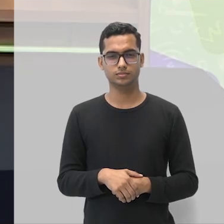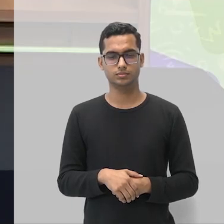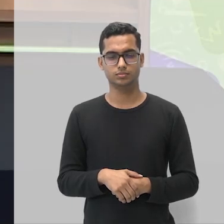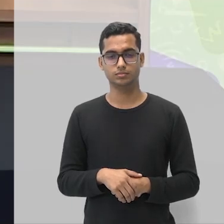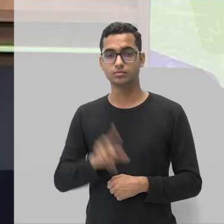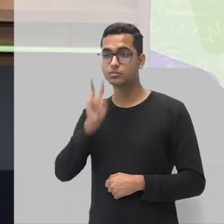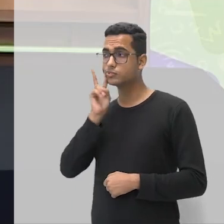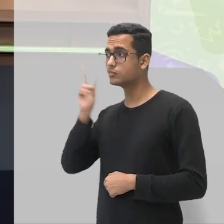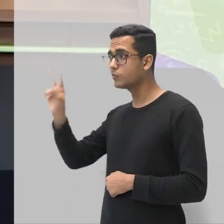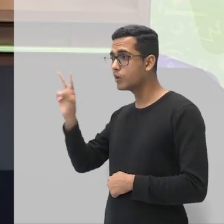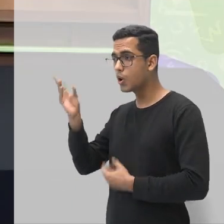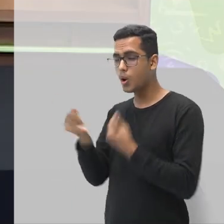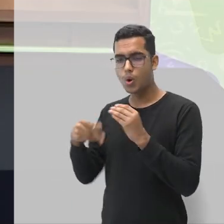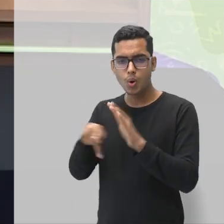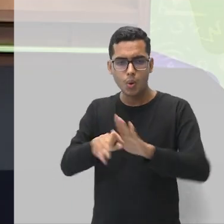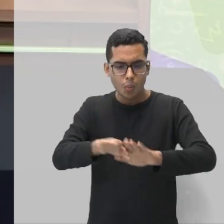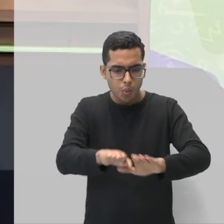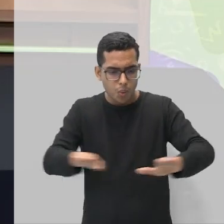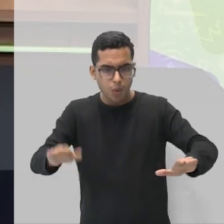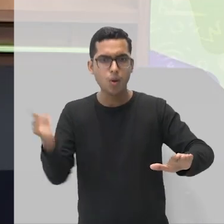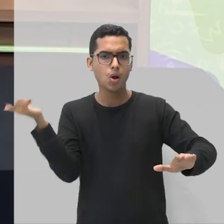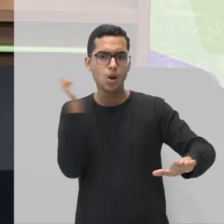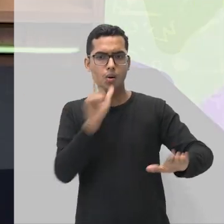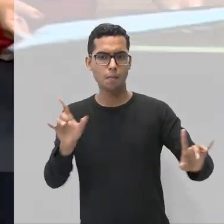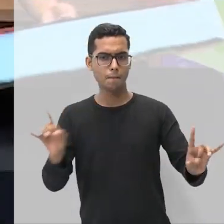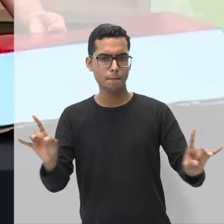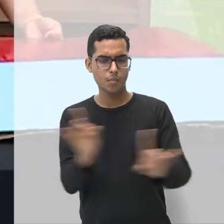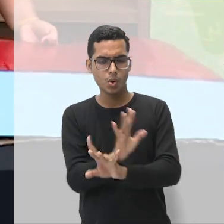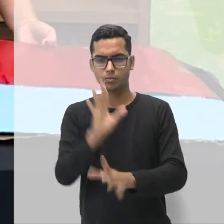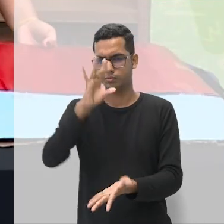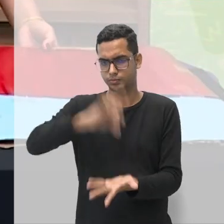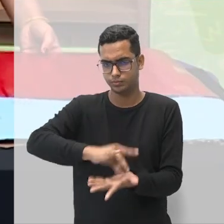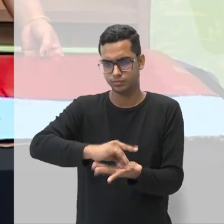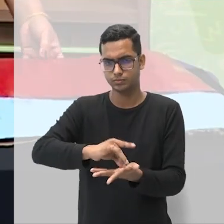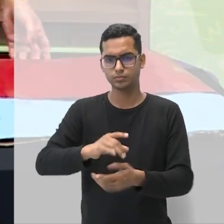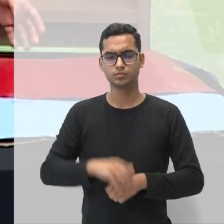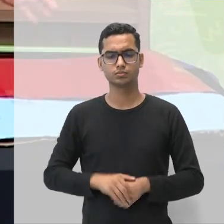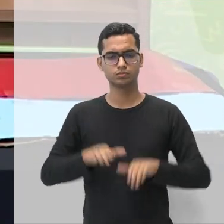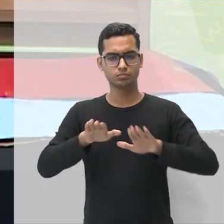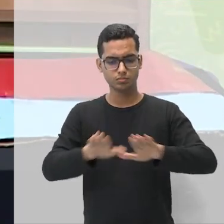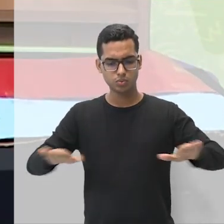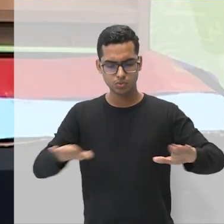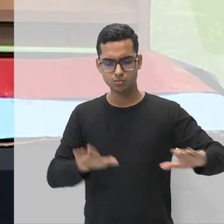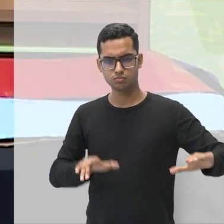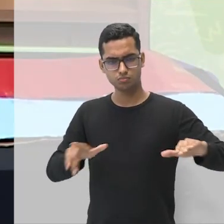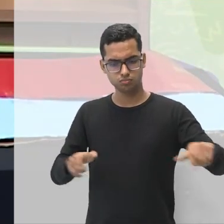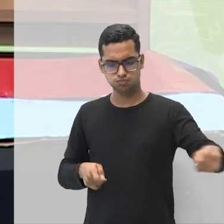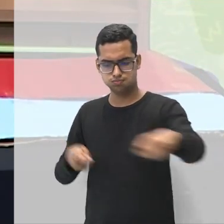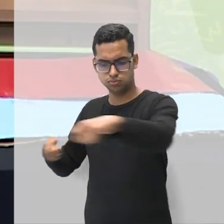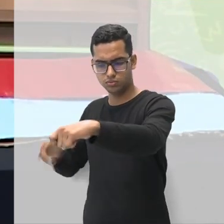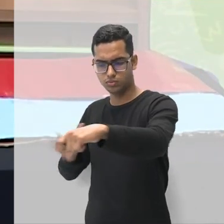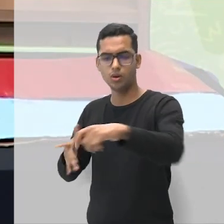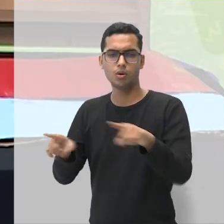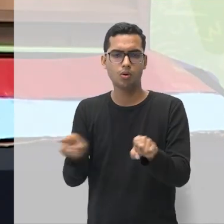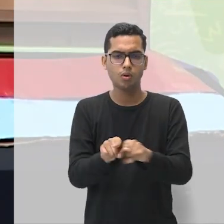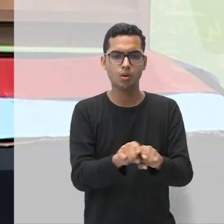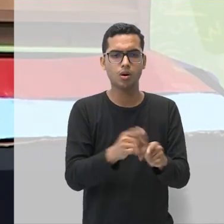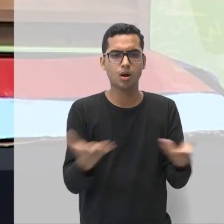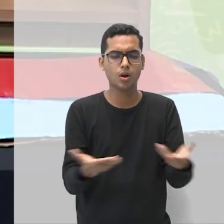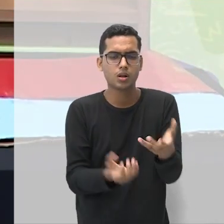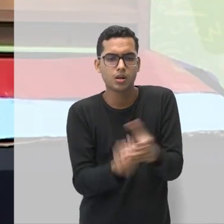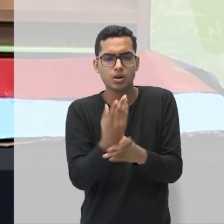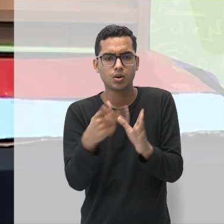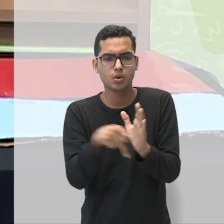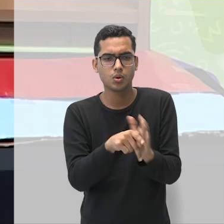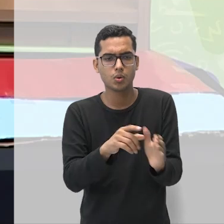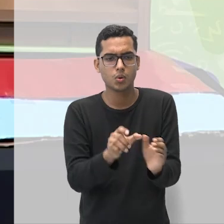Vejam aí que a nossa base já está prontinha. Deixando a base um pouco de lado, vamos aí construir os pinos e